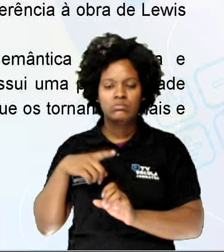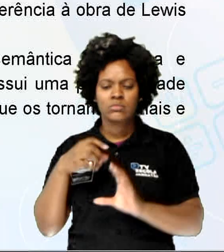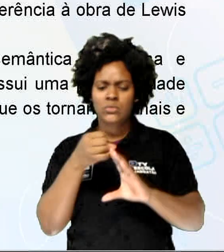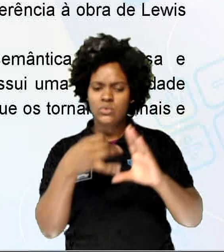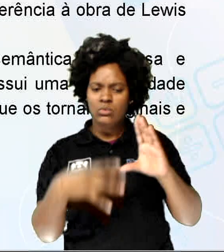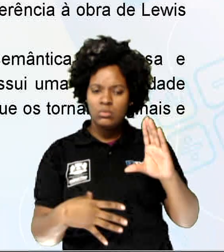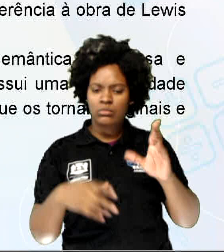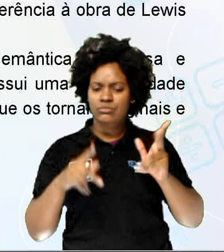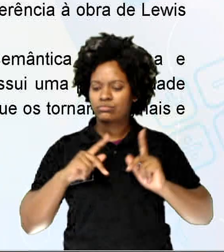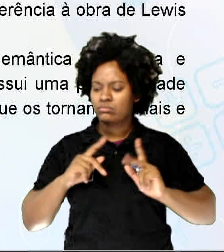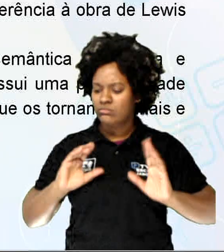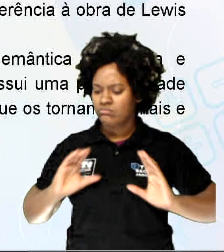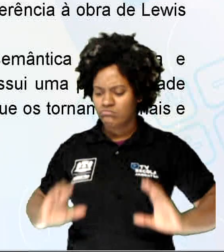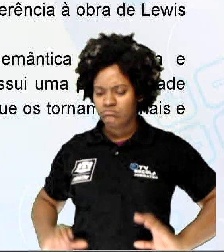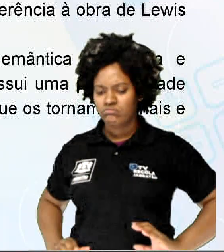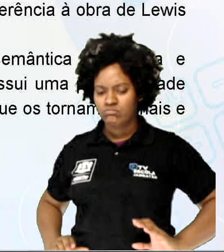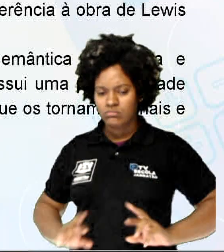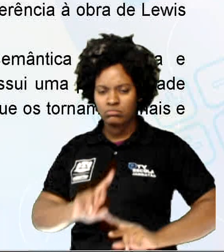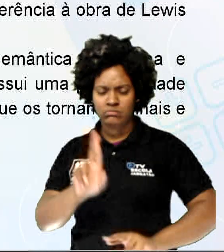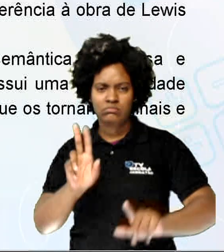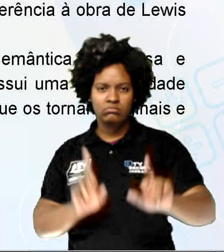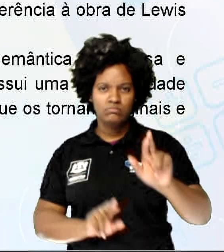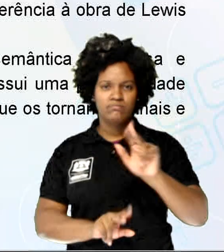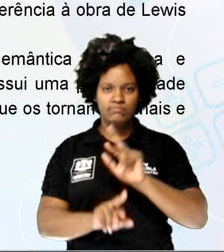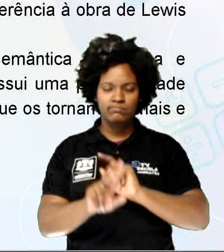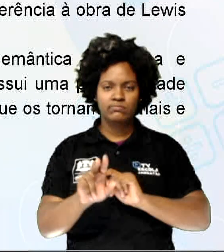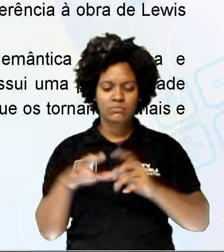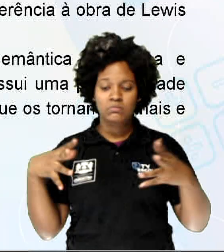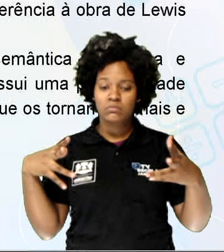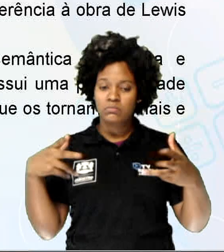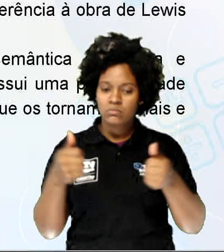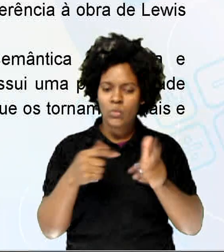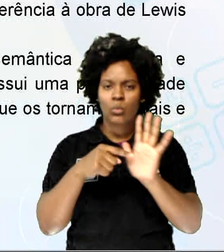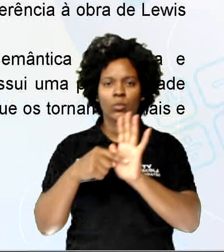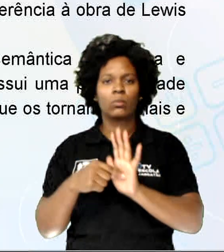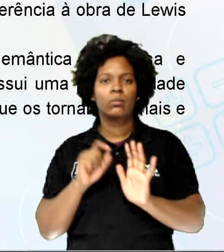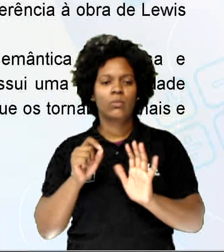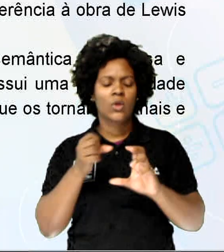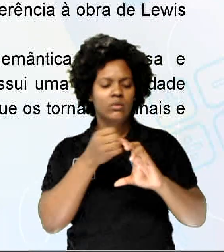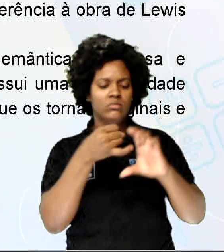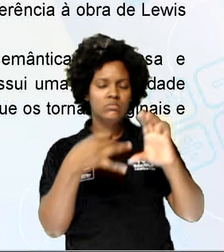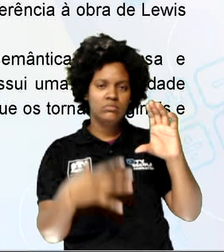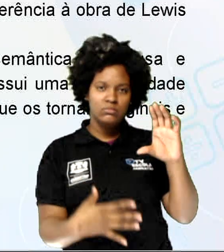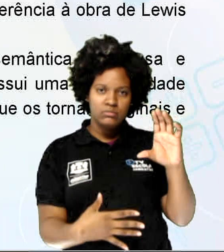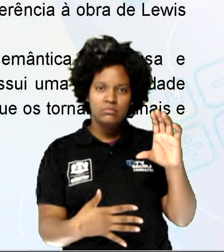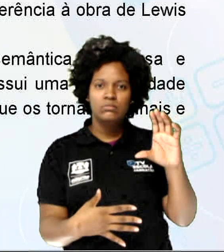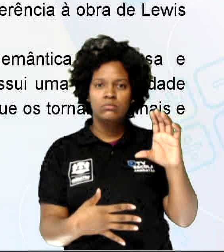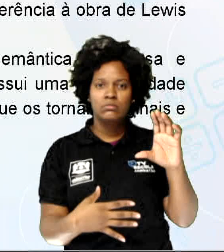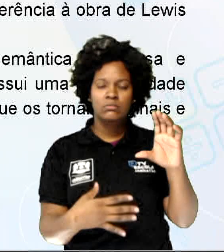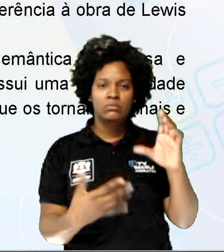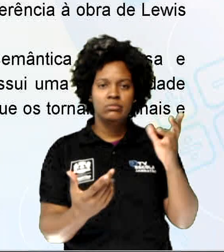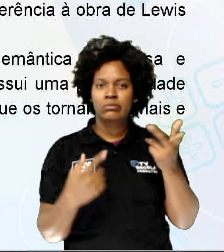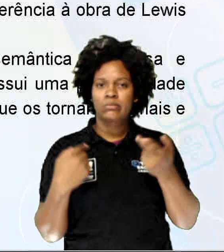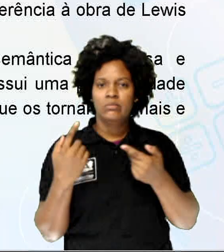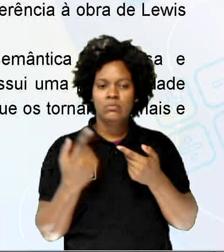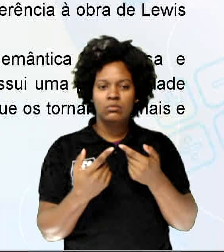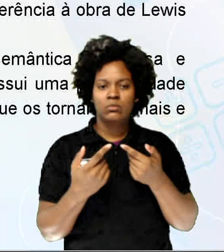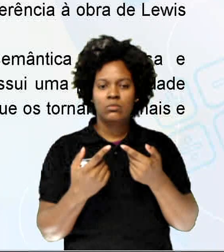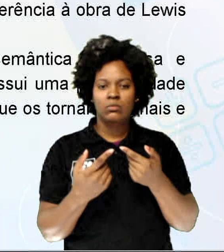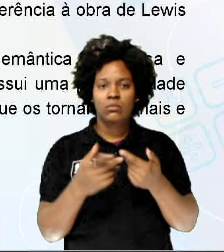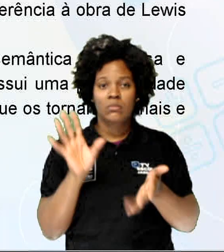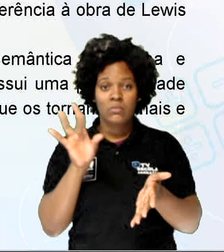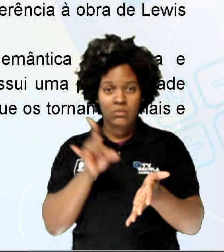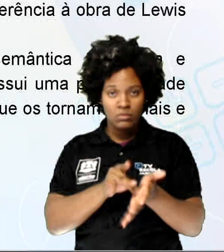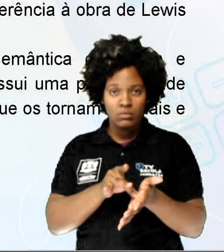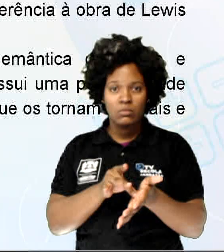personalidade bastante distinta do outro e todos apresentam características que os tornam originais